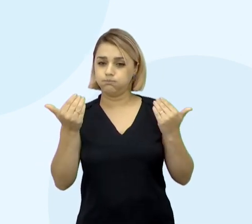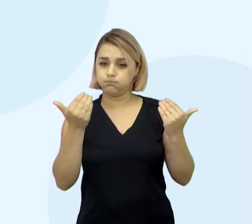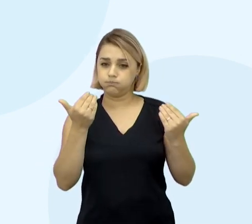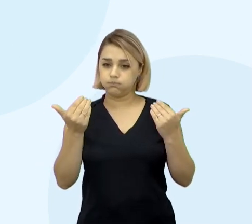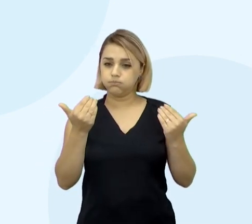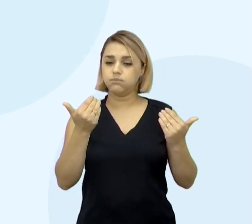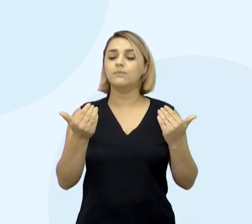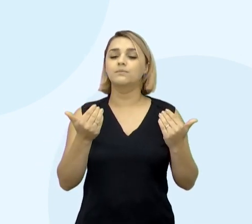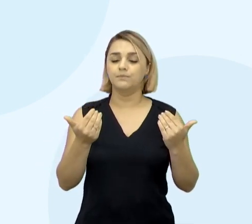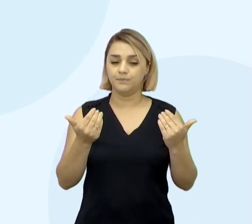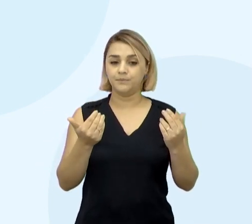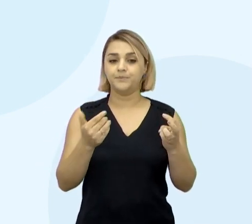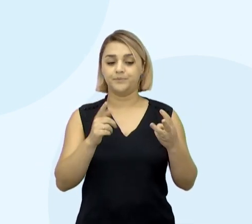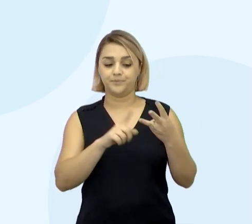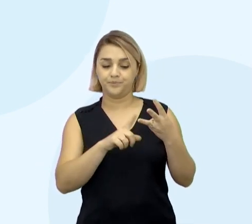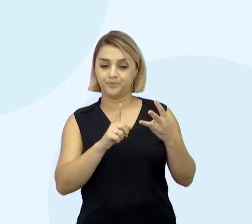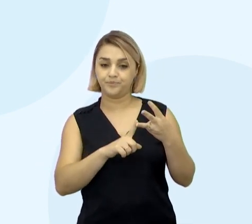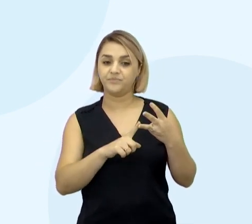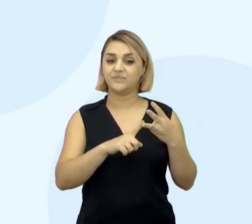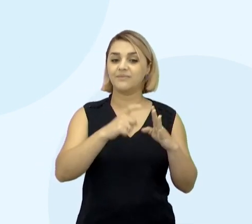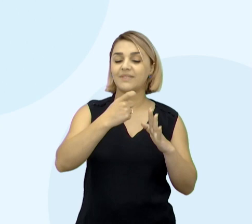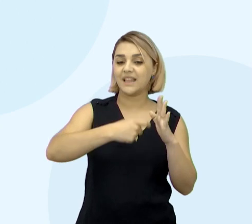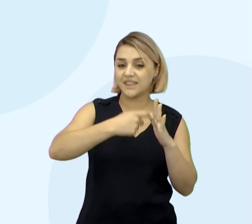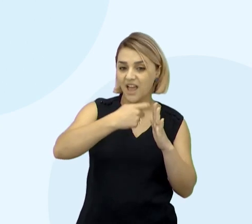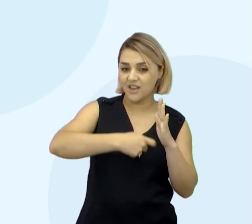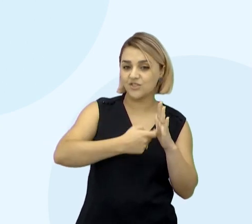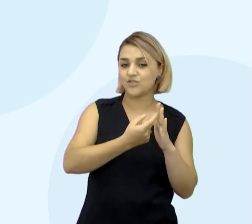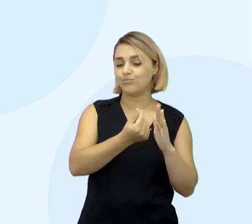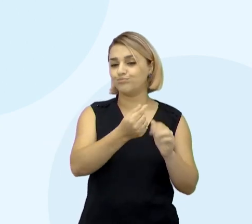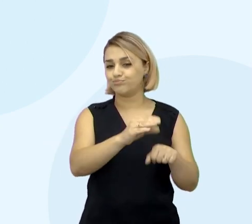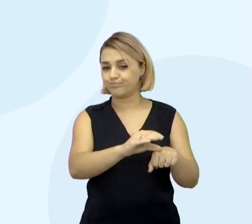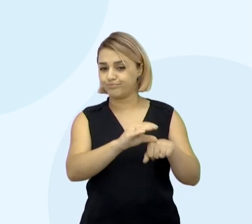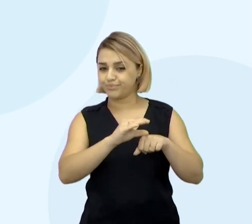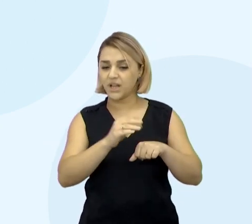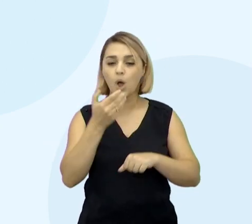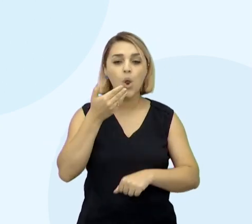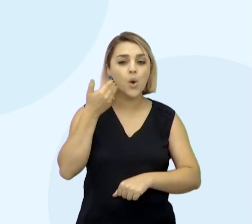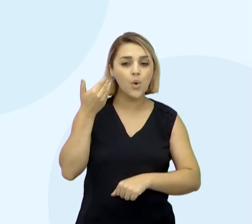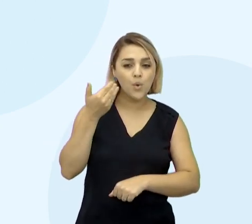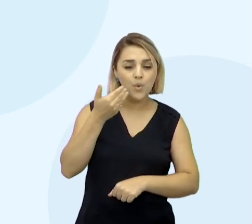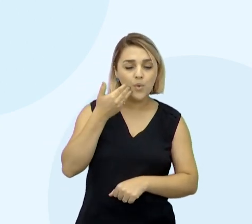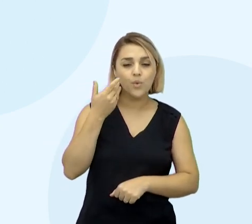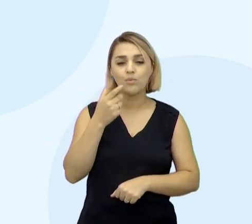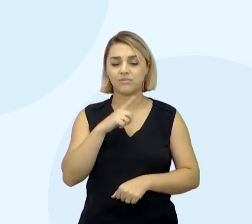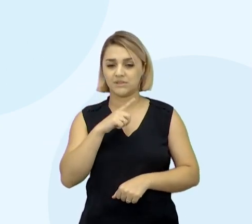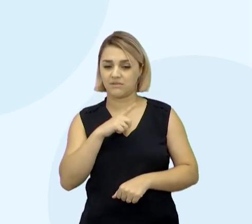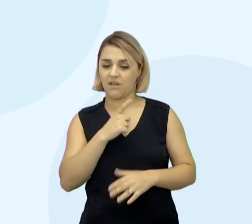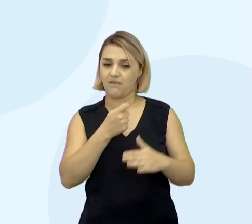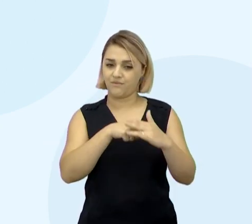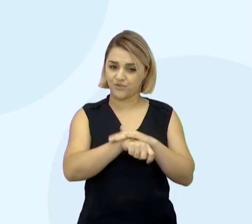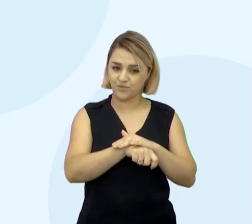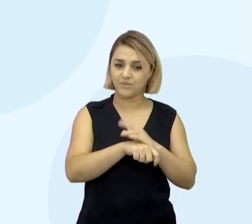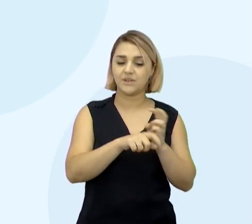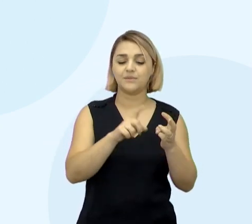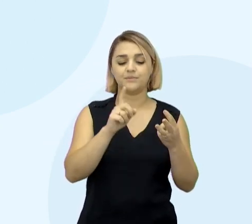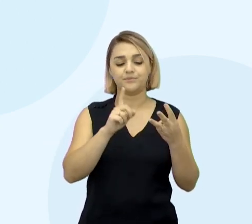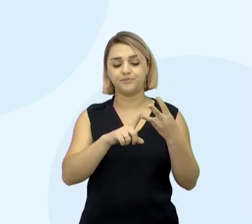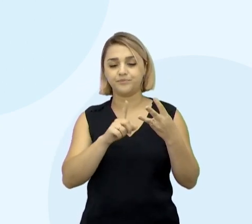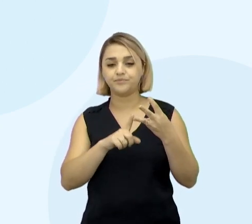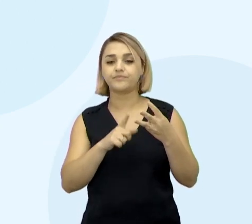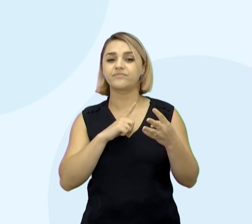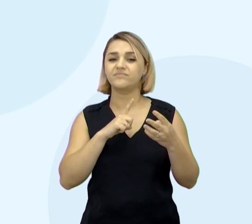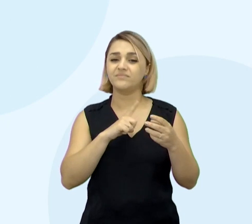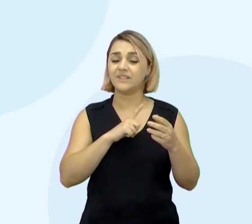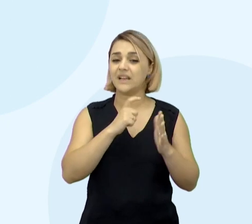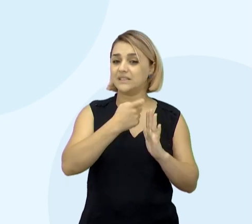a taxa de lucratividade recebida no investimento, é um indicador do retorno, é a taxa básica de juros.